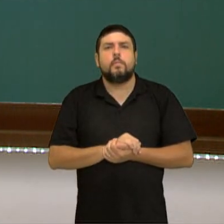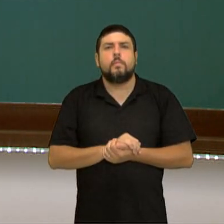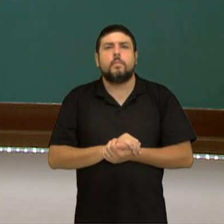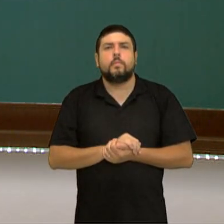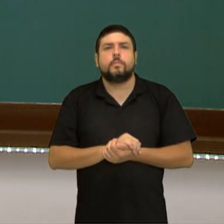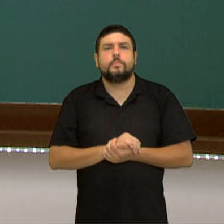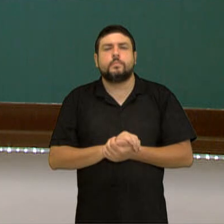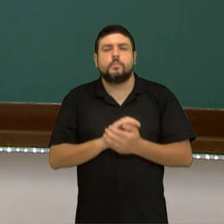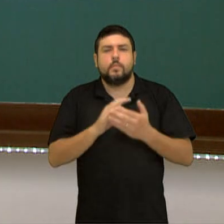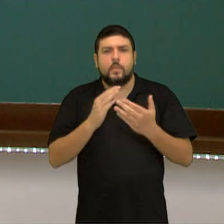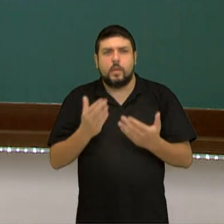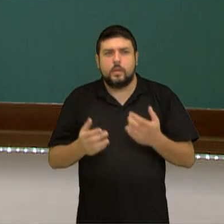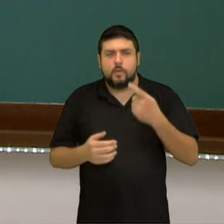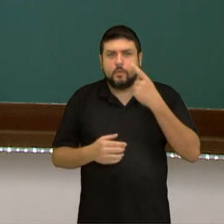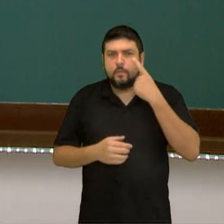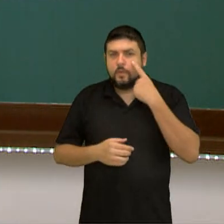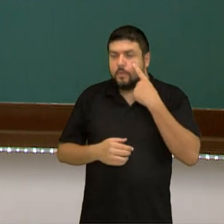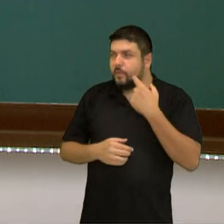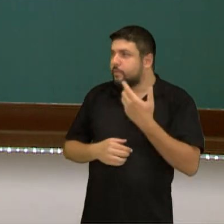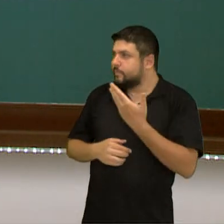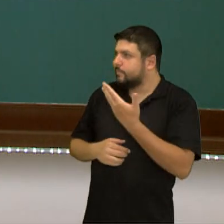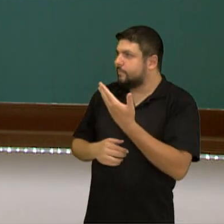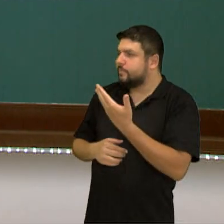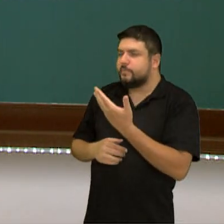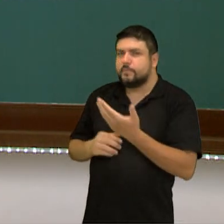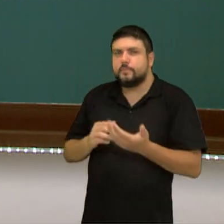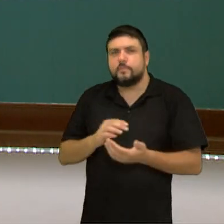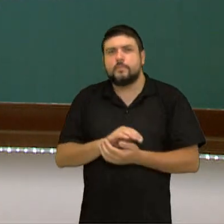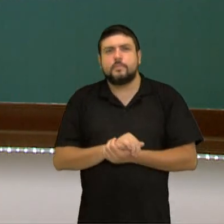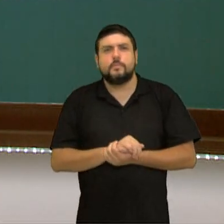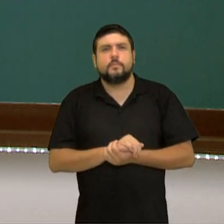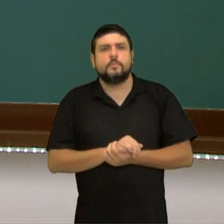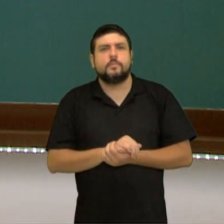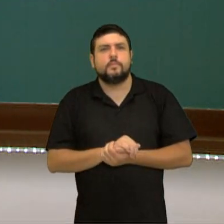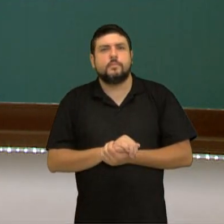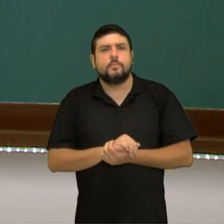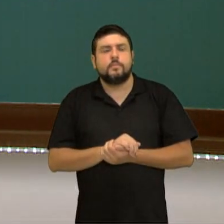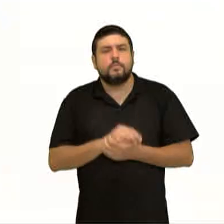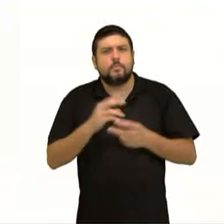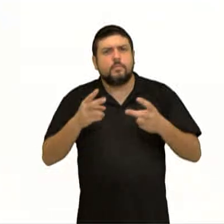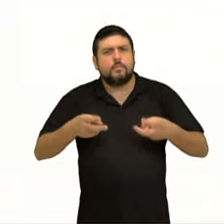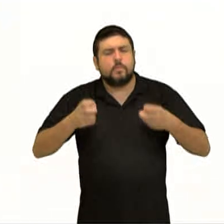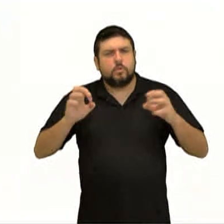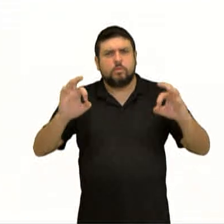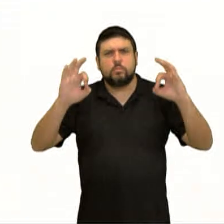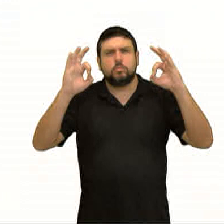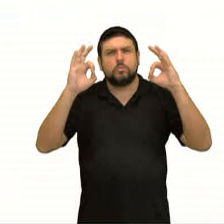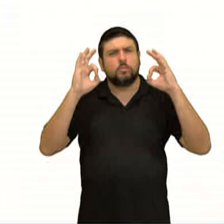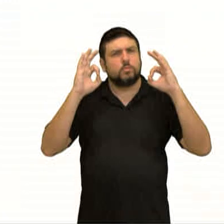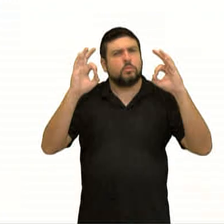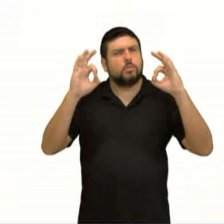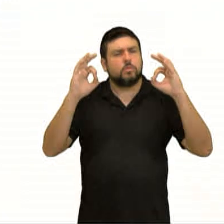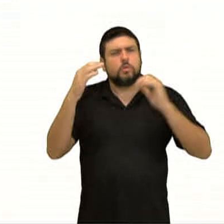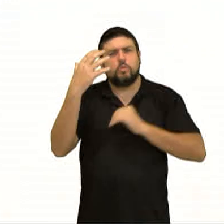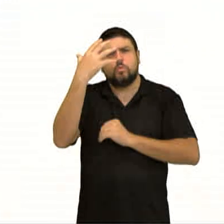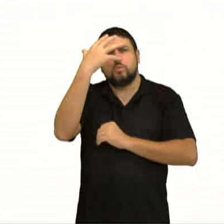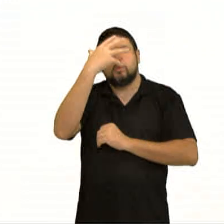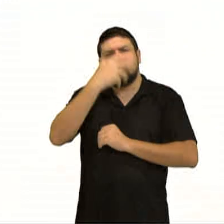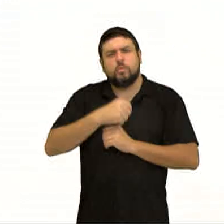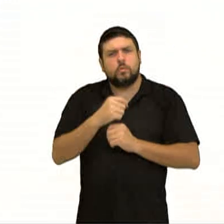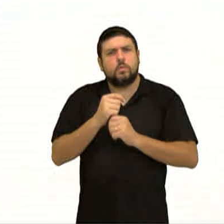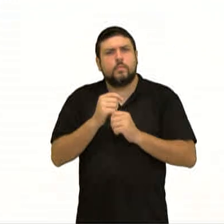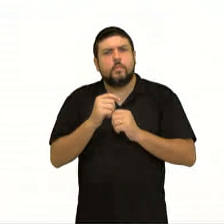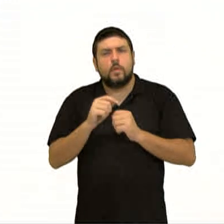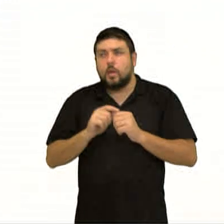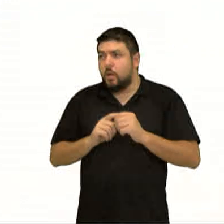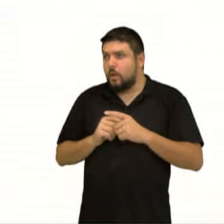Então, olha aqui, ó, a gente consegue ver a igreja de São Francisco de Assis, né? Olha a pomposidade dela. É uma arquitetura